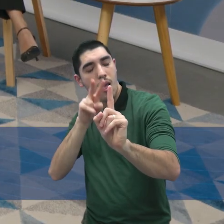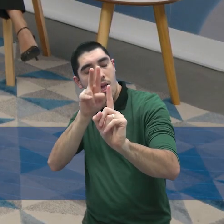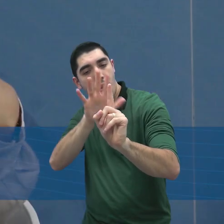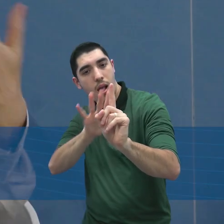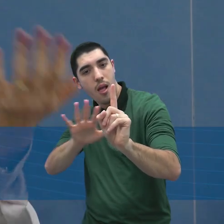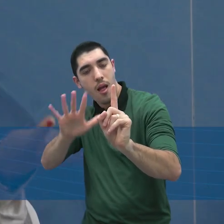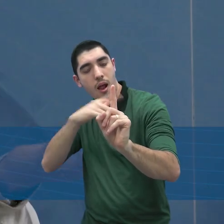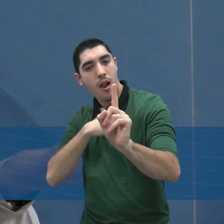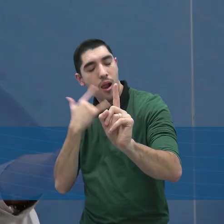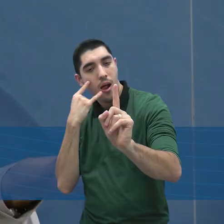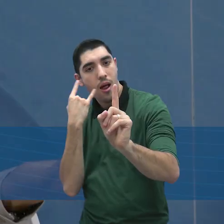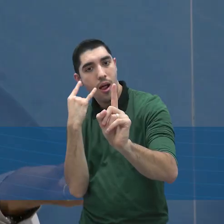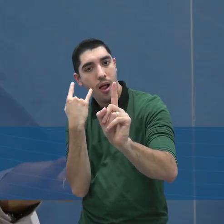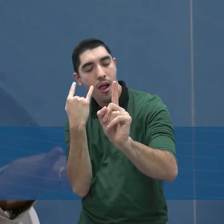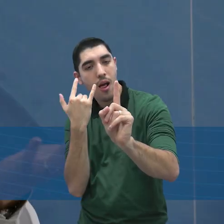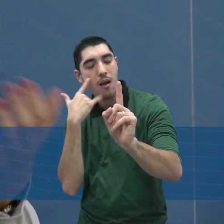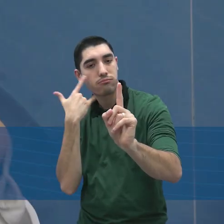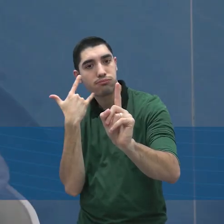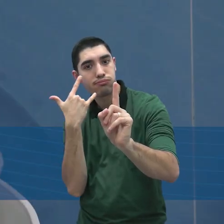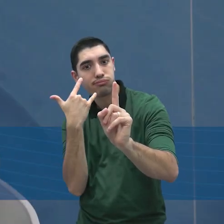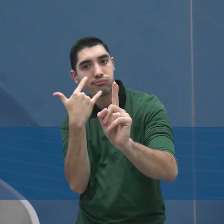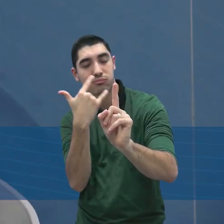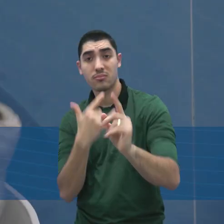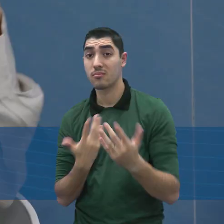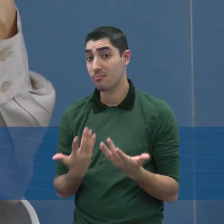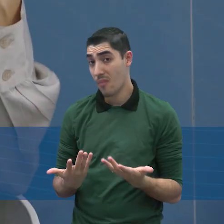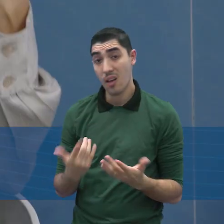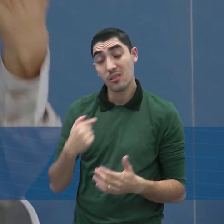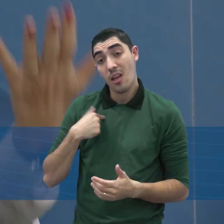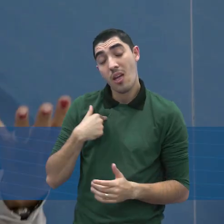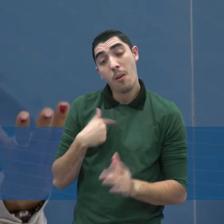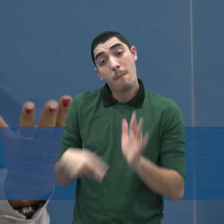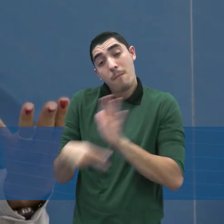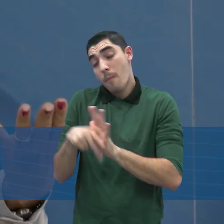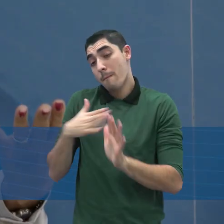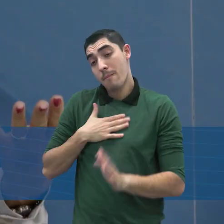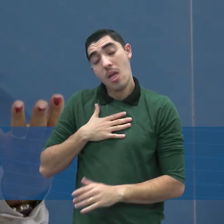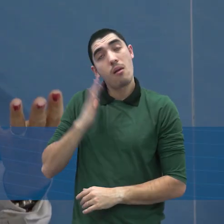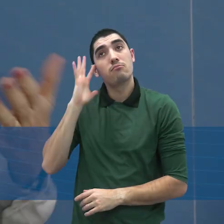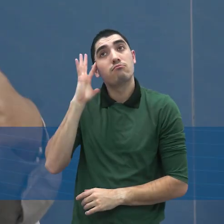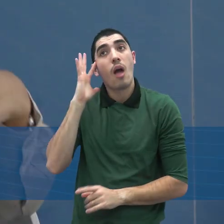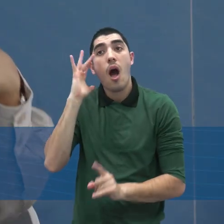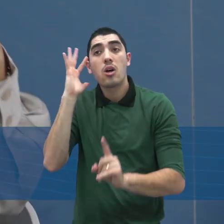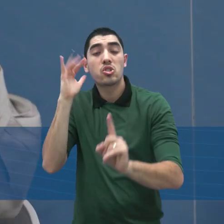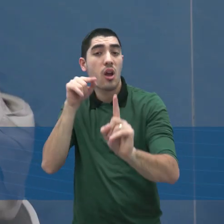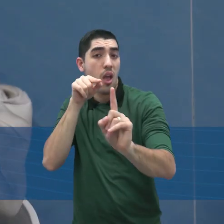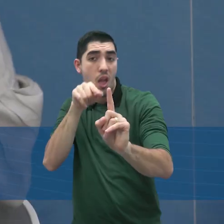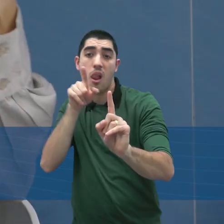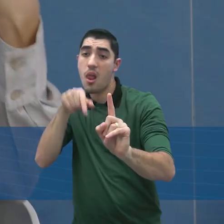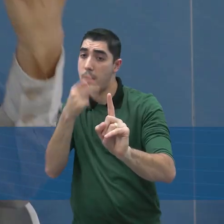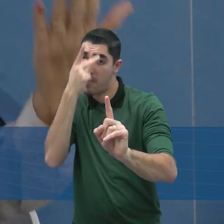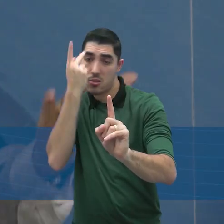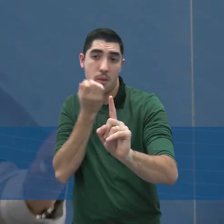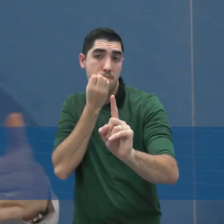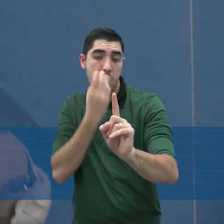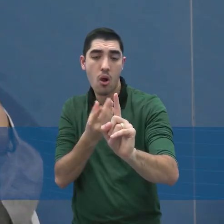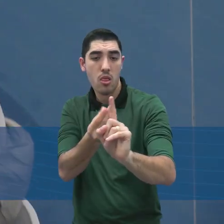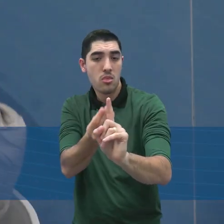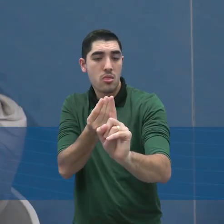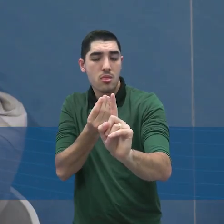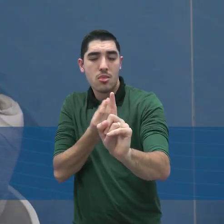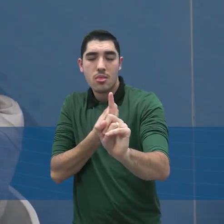pode ser o que ela quiser. É o que eu imagino que ela seja que faz essa